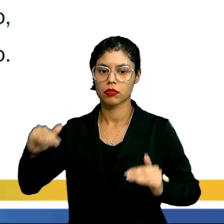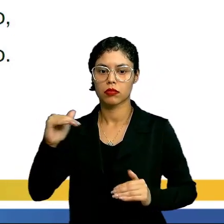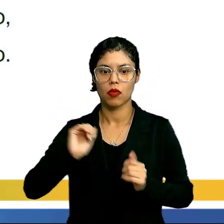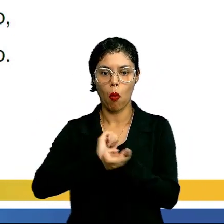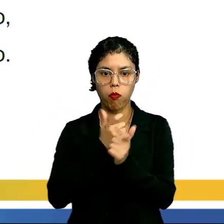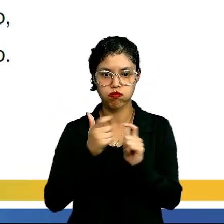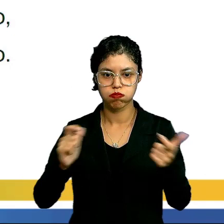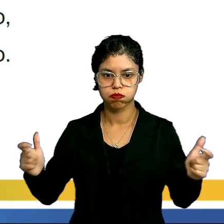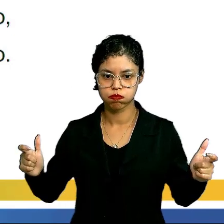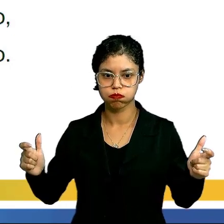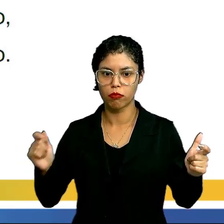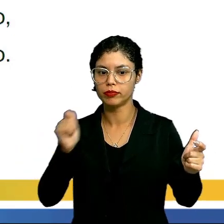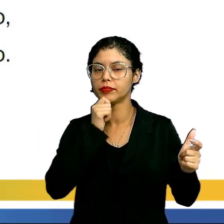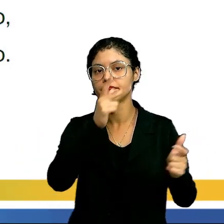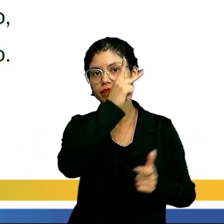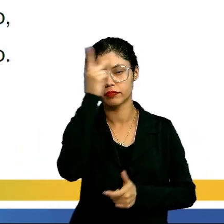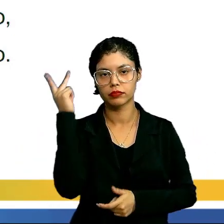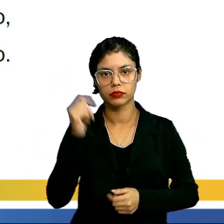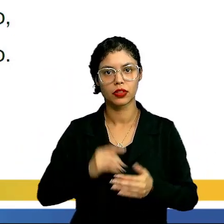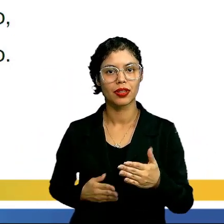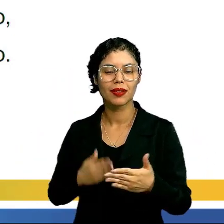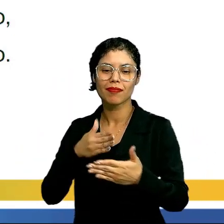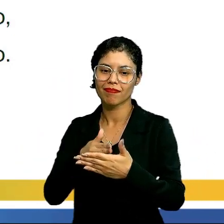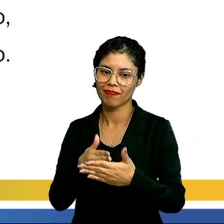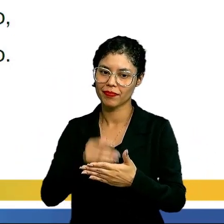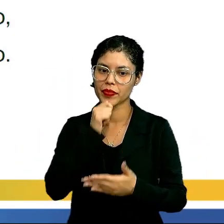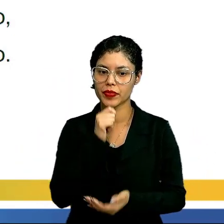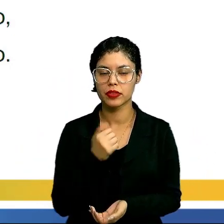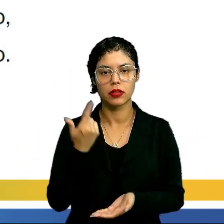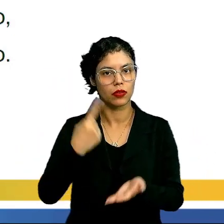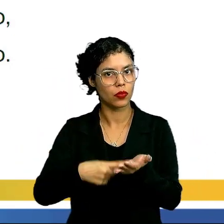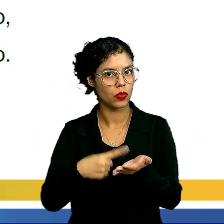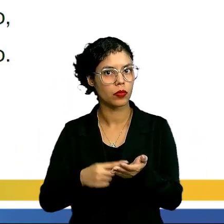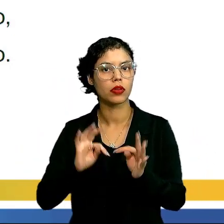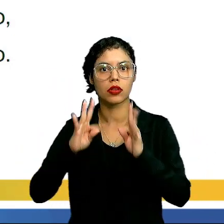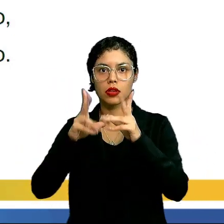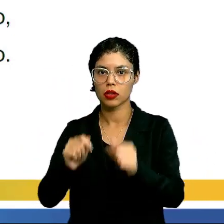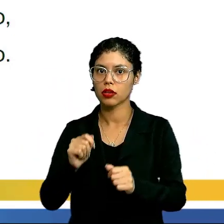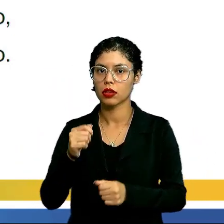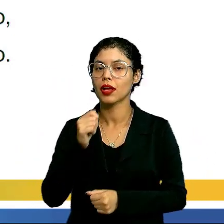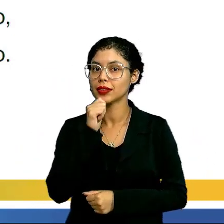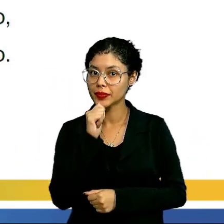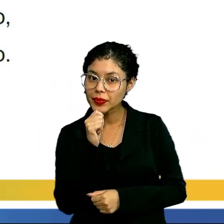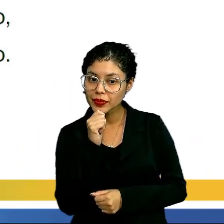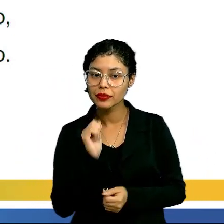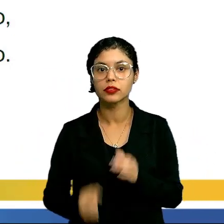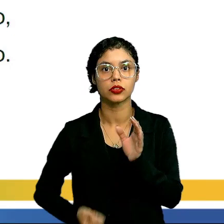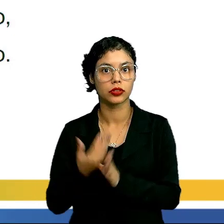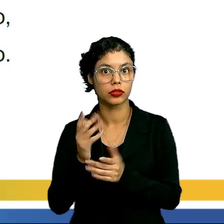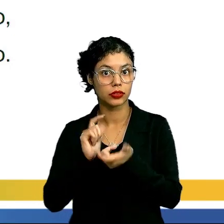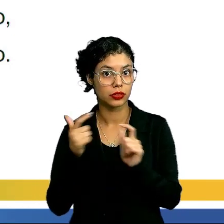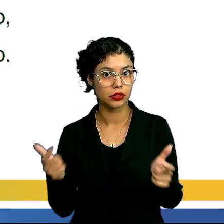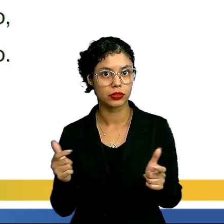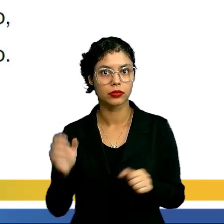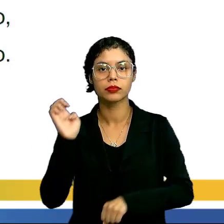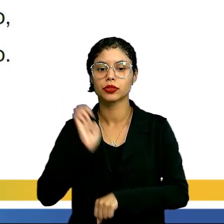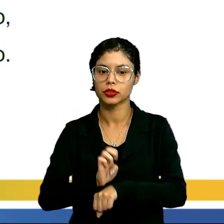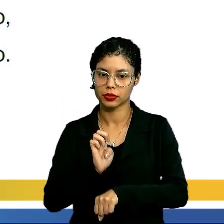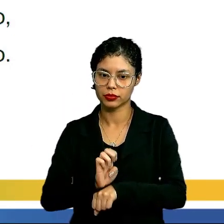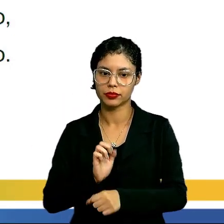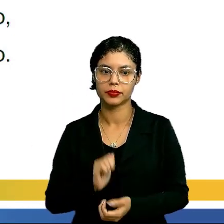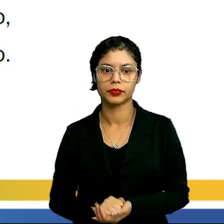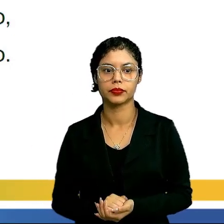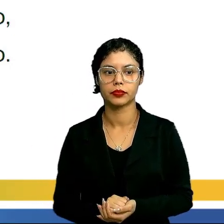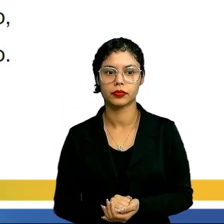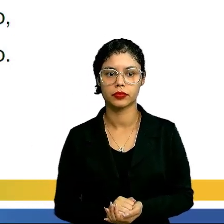superpopulação carcerária e isso impede que a pessoa, por exemplo, cumpra uma pena inteira, sem contar que isso gera um gasto muito alto para o Estado. Então,